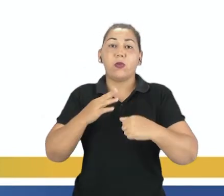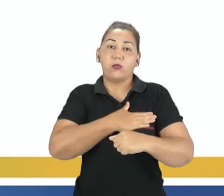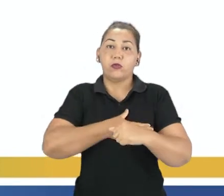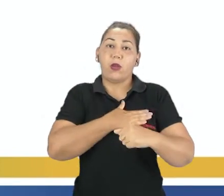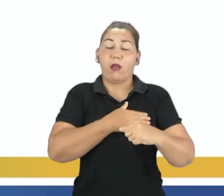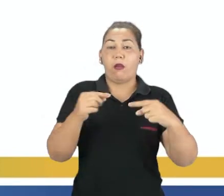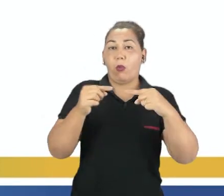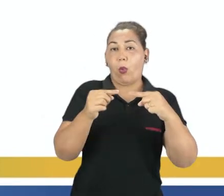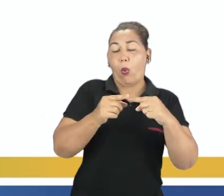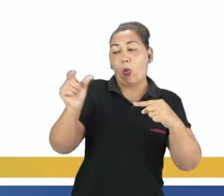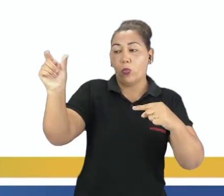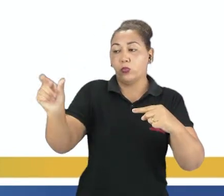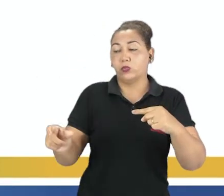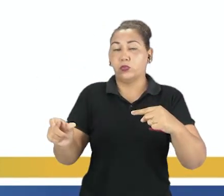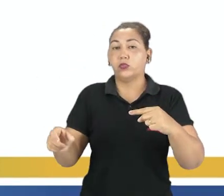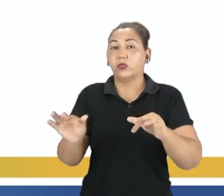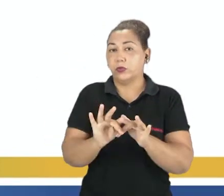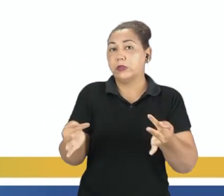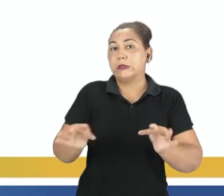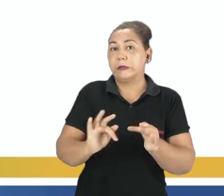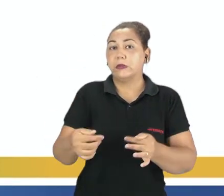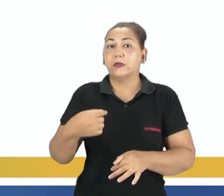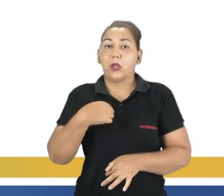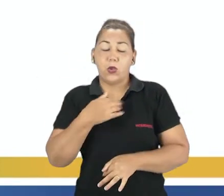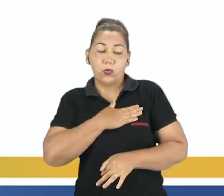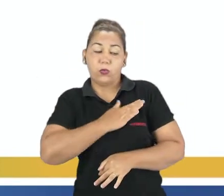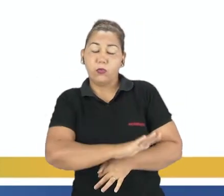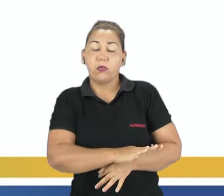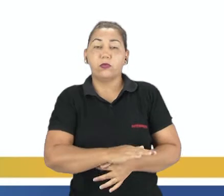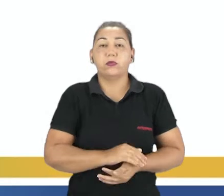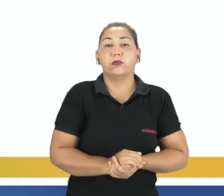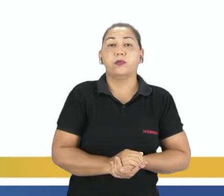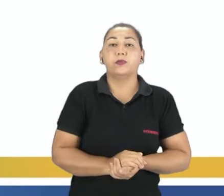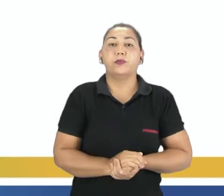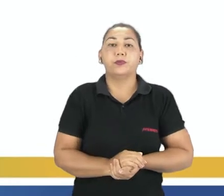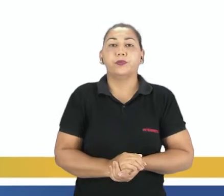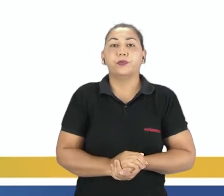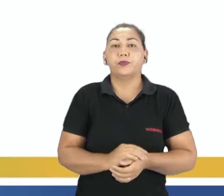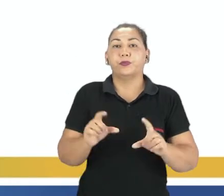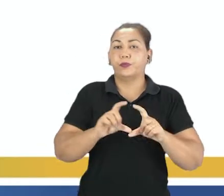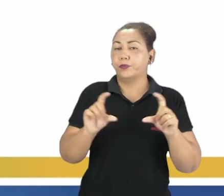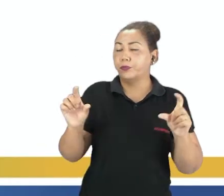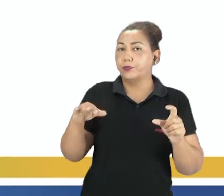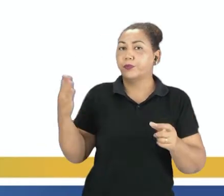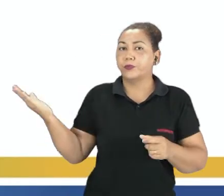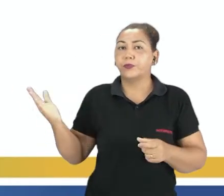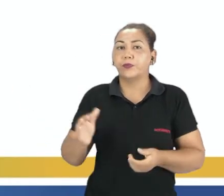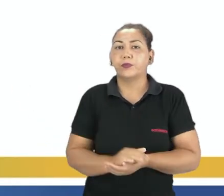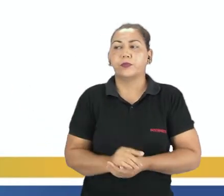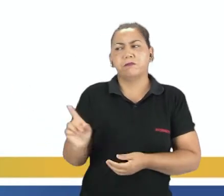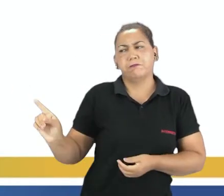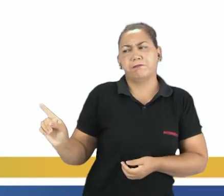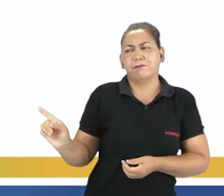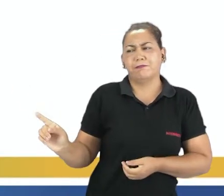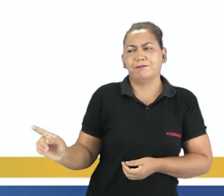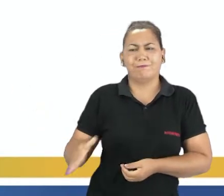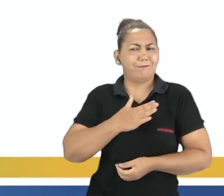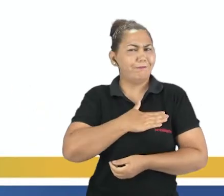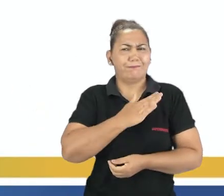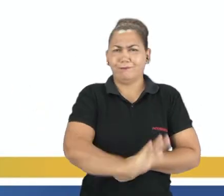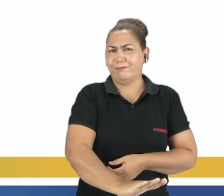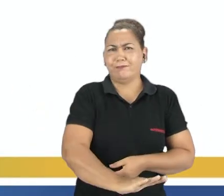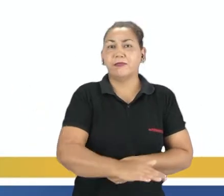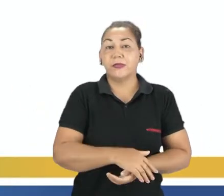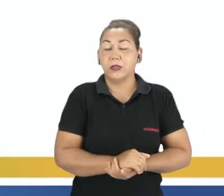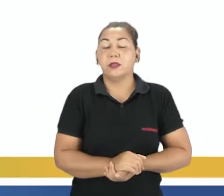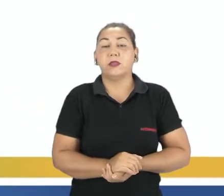simples. Eu não gosto. E o próximo. Ele detesta. Mais uma vez, identificamos aqui